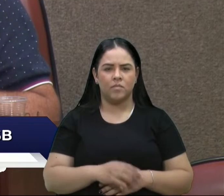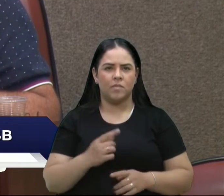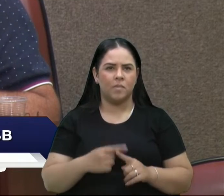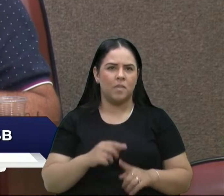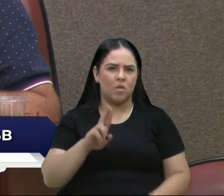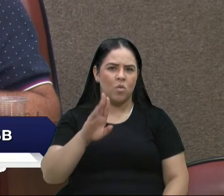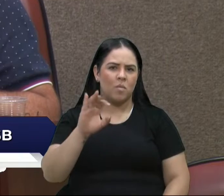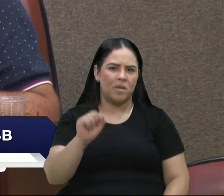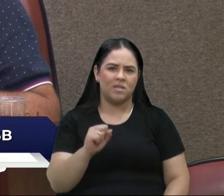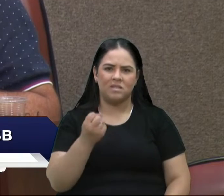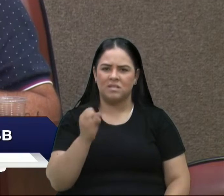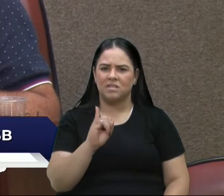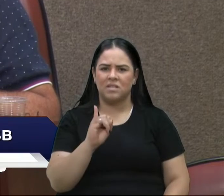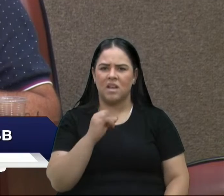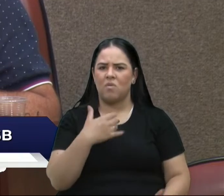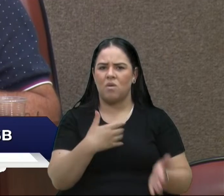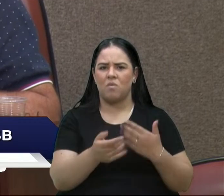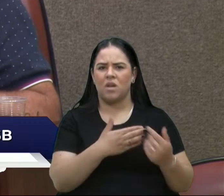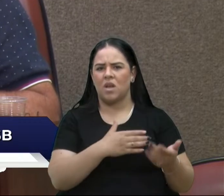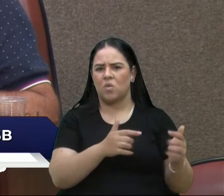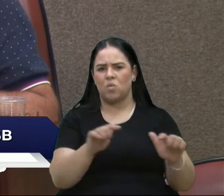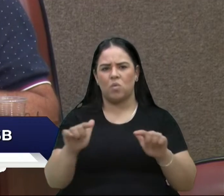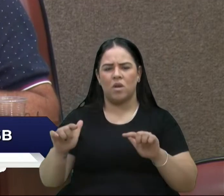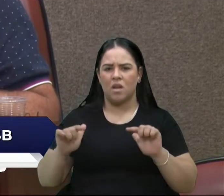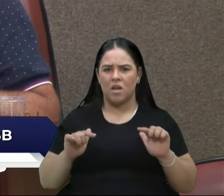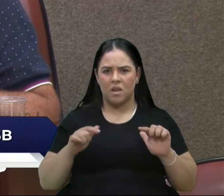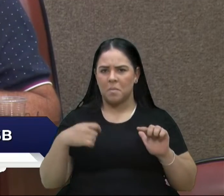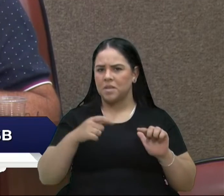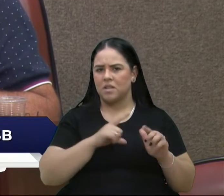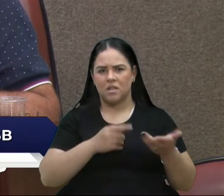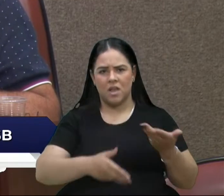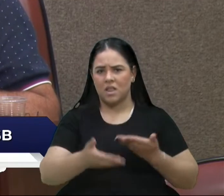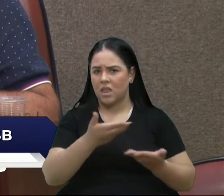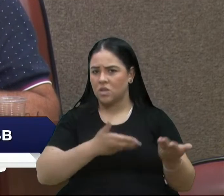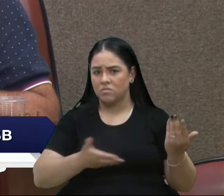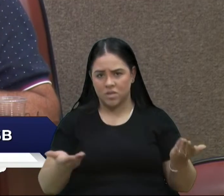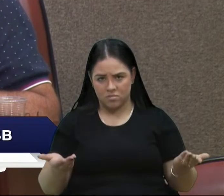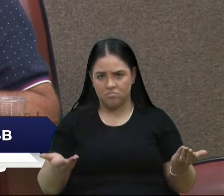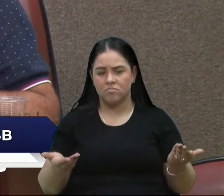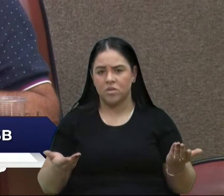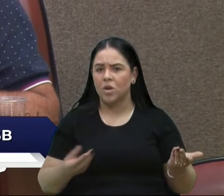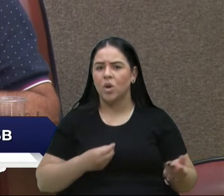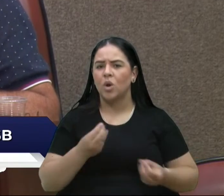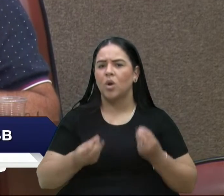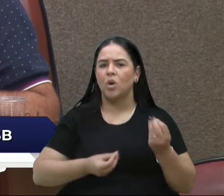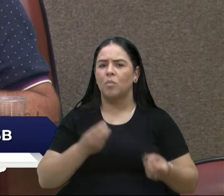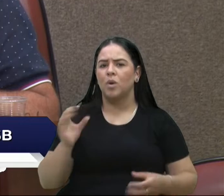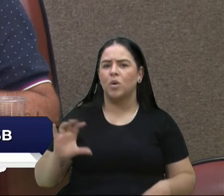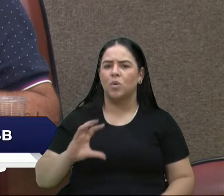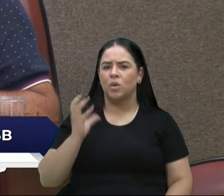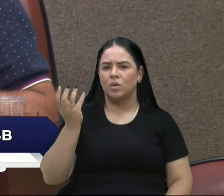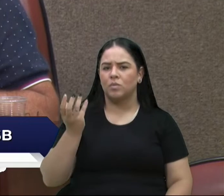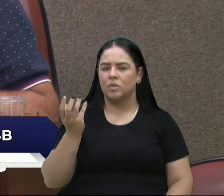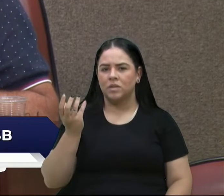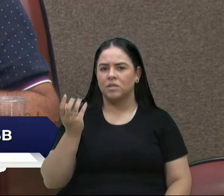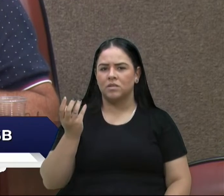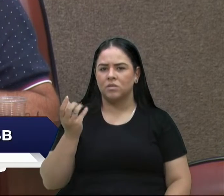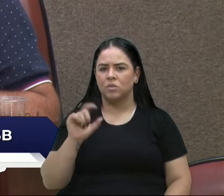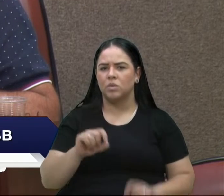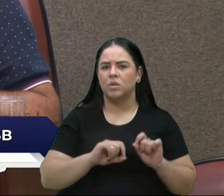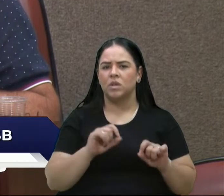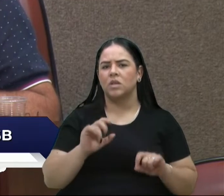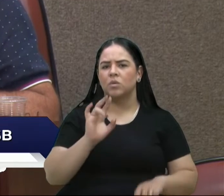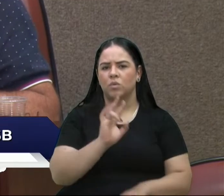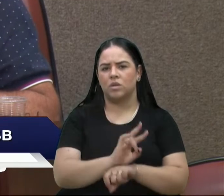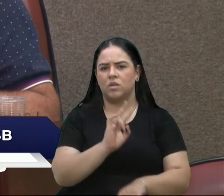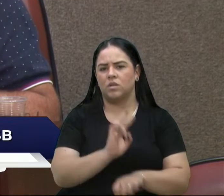interessa se é do Haiti, de Honduras, da Venezuela, quer ser atendida. Então, de que forma está essa negociação? Quem que está